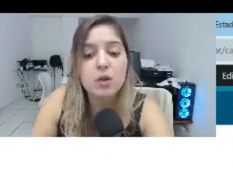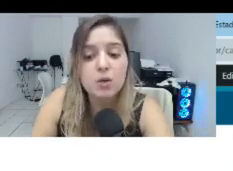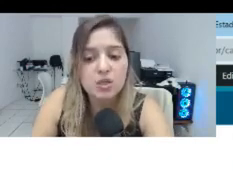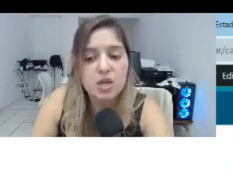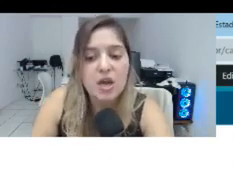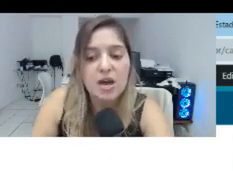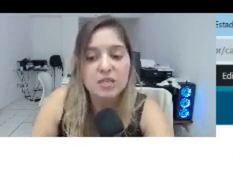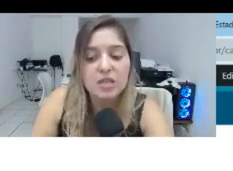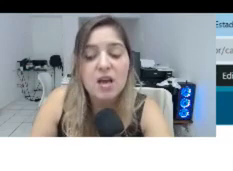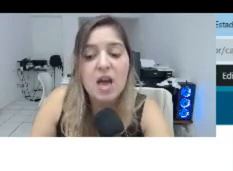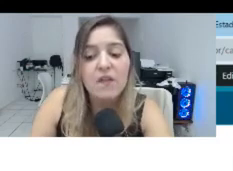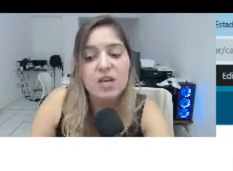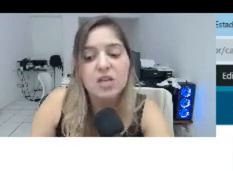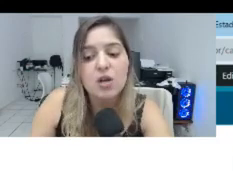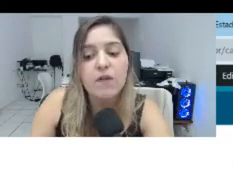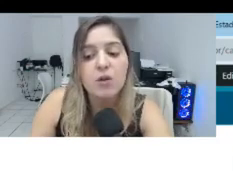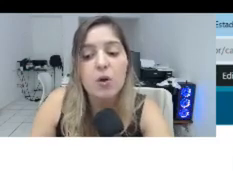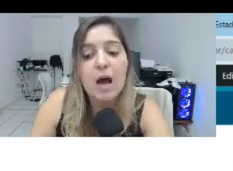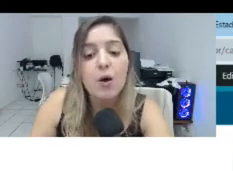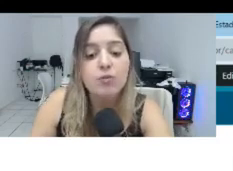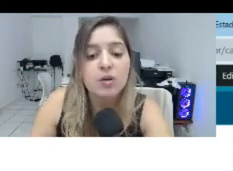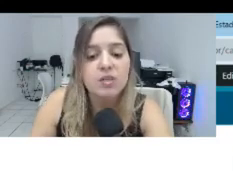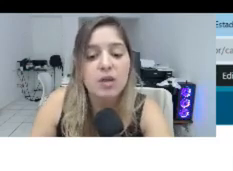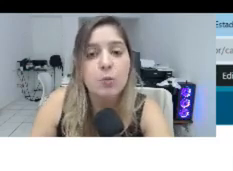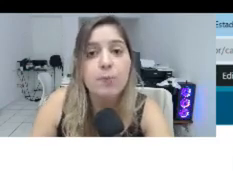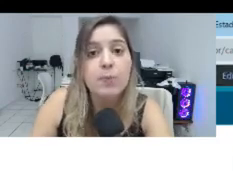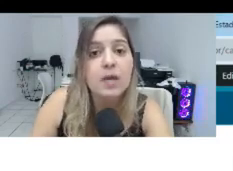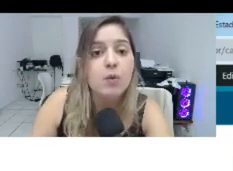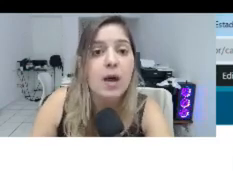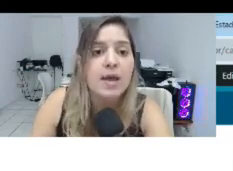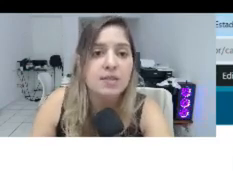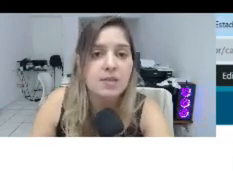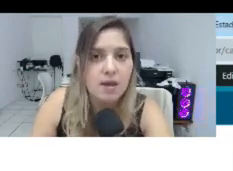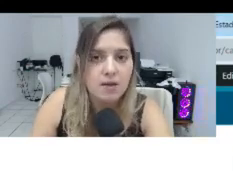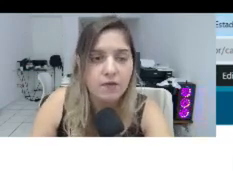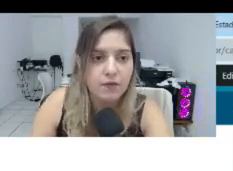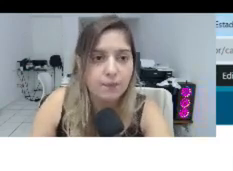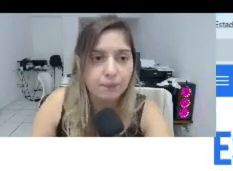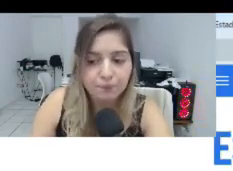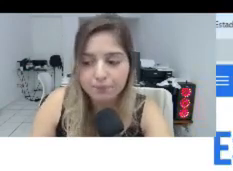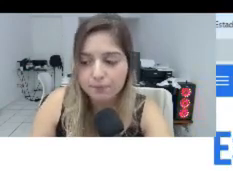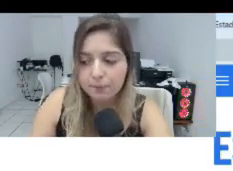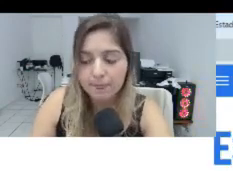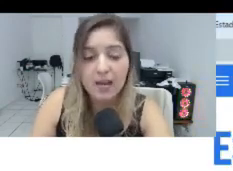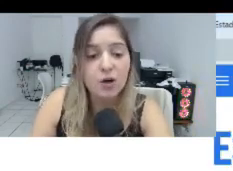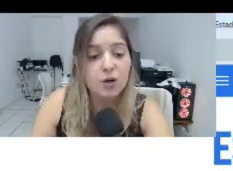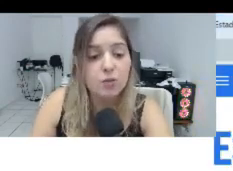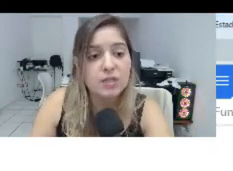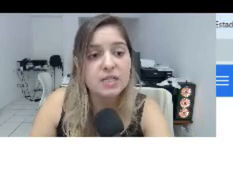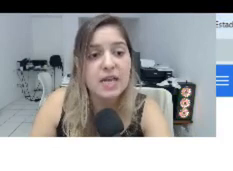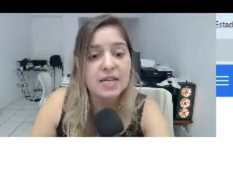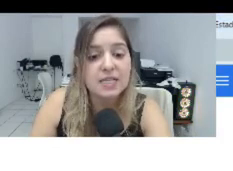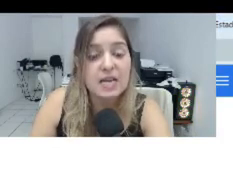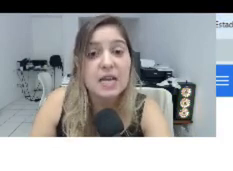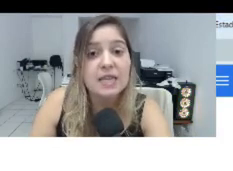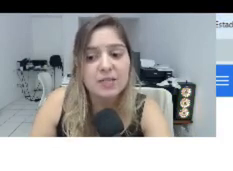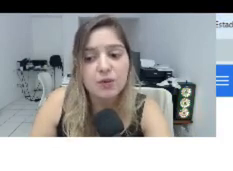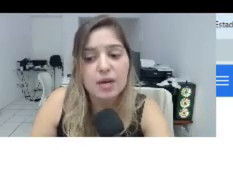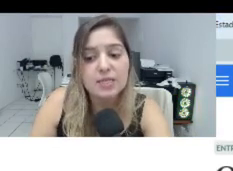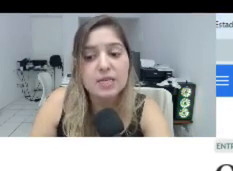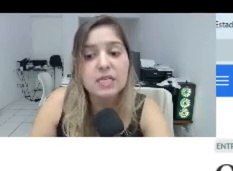R$583 milhões referente ao valor autorizado pelo STF. Agora com os